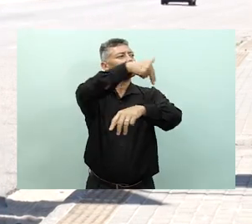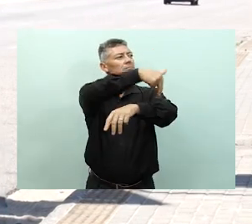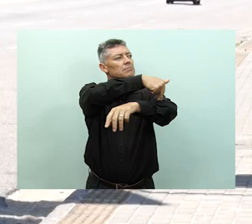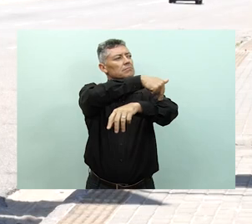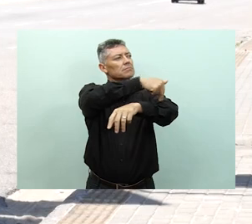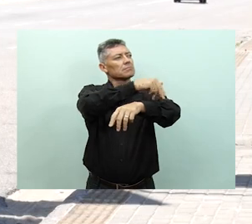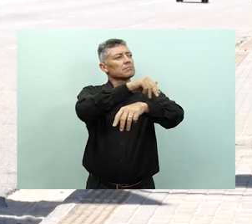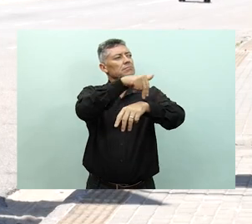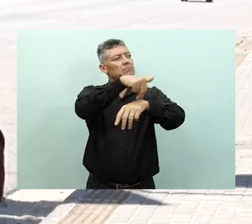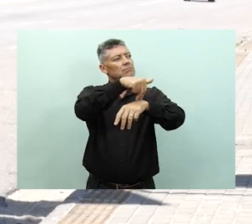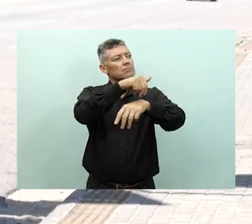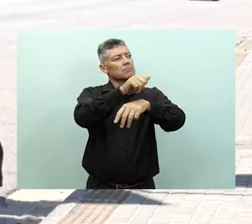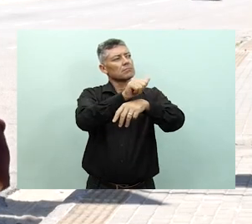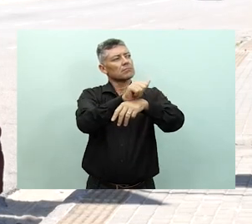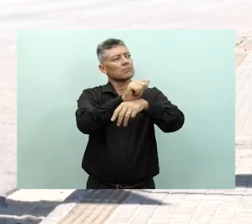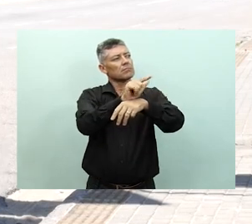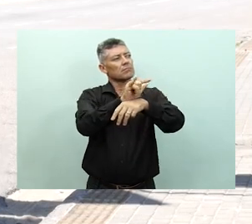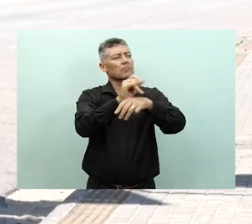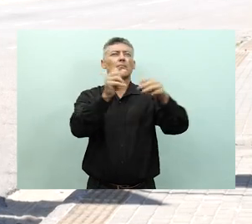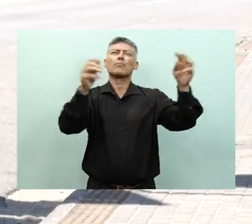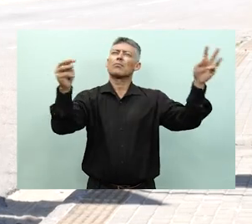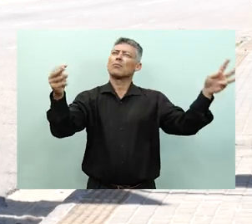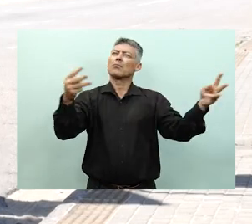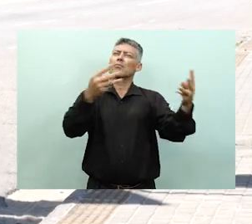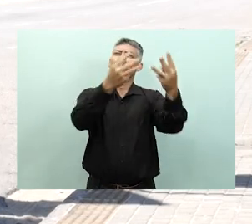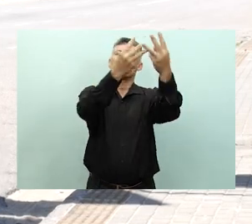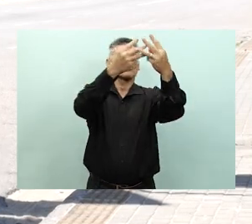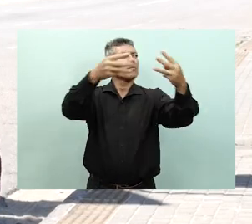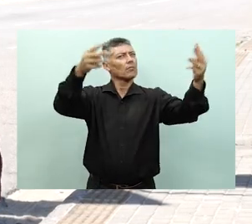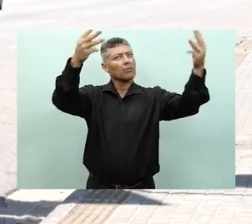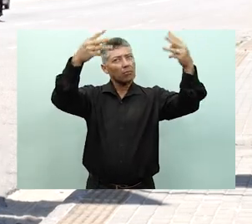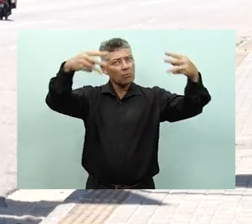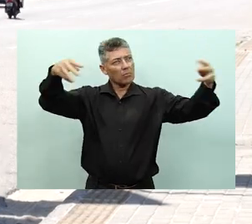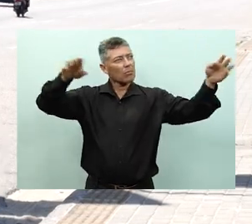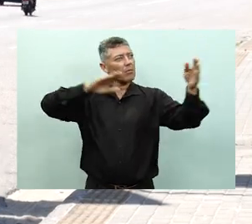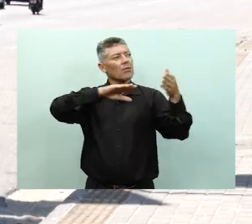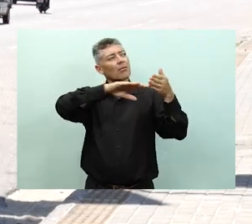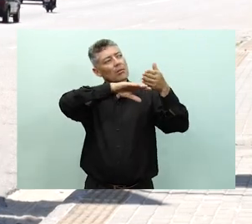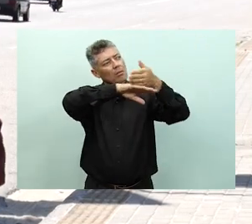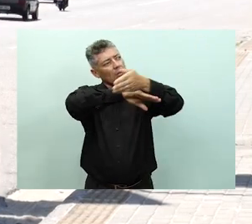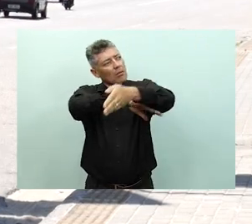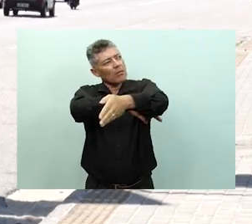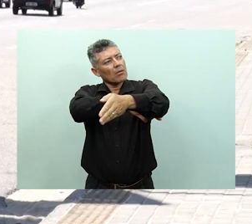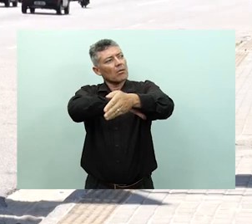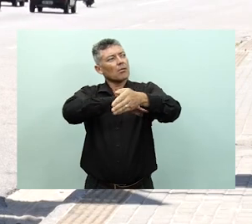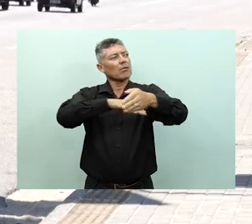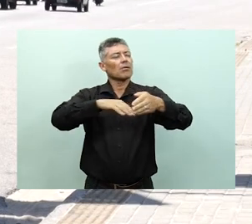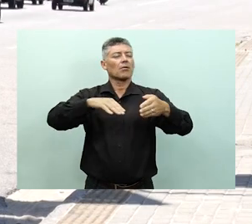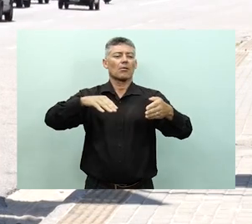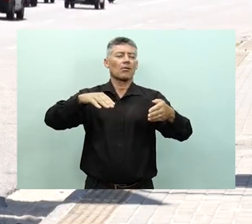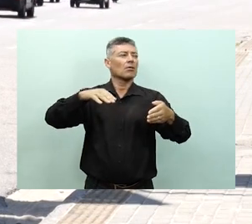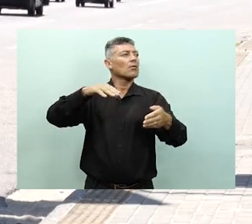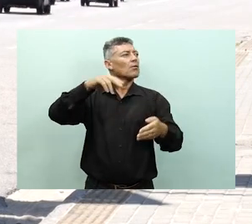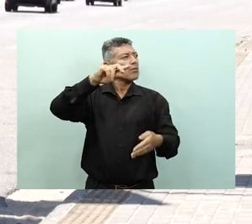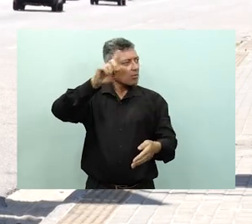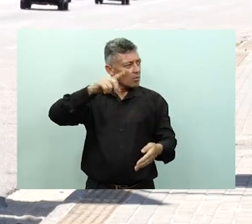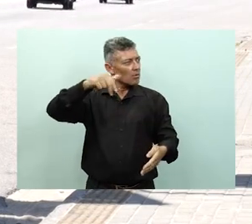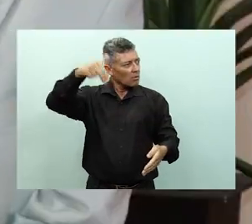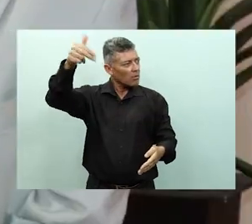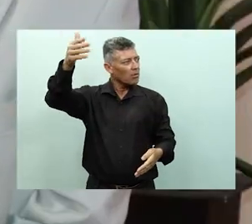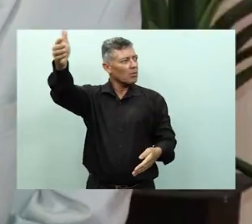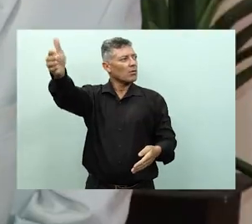Navarro. Inaugurada em 2007, a belíssima estrutura dá acesso à zona norte da cidade, por cima do rio